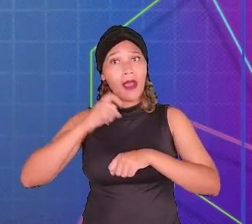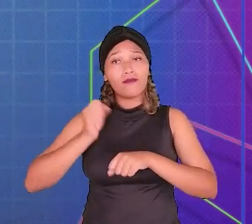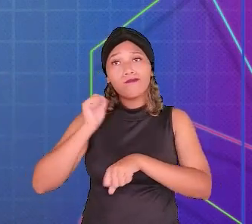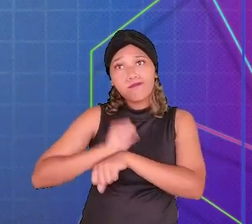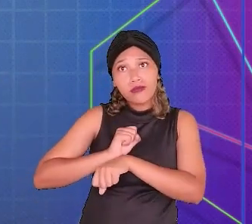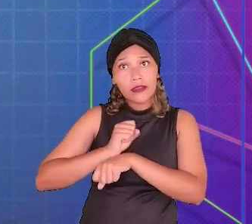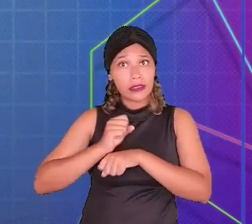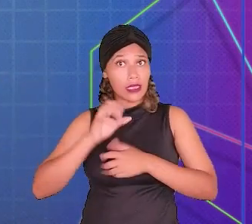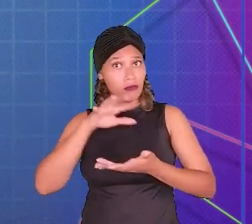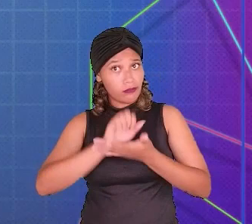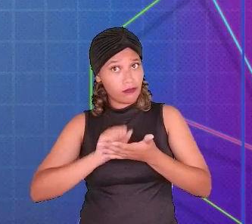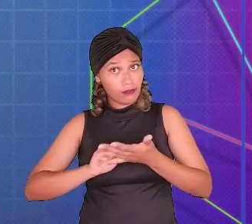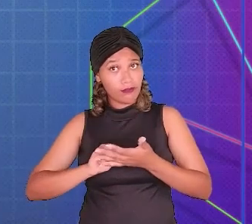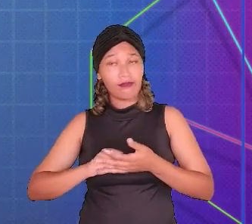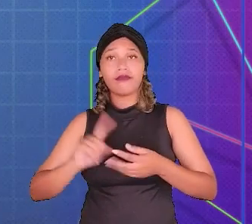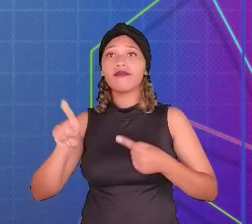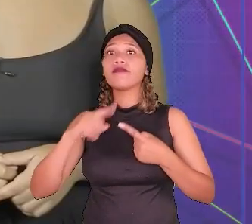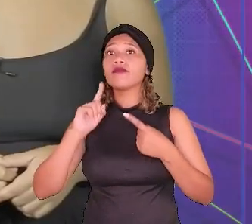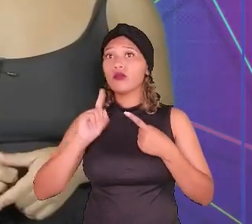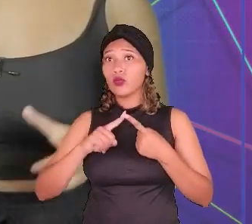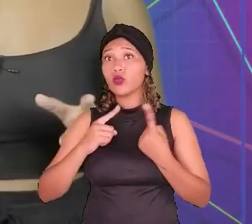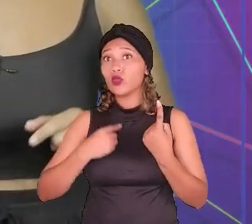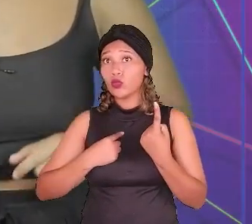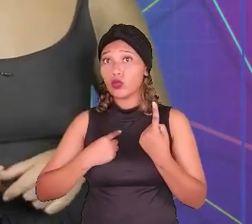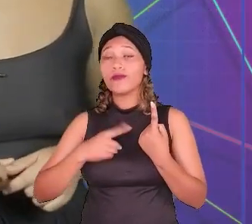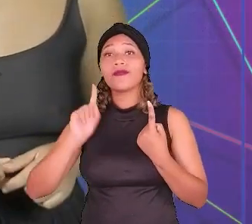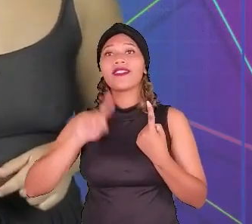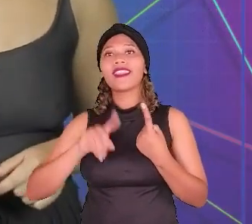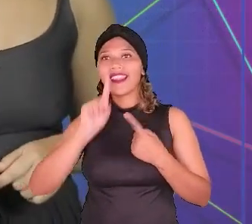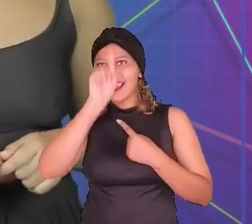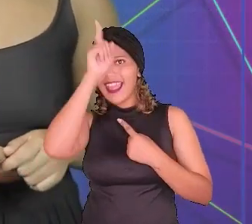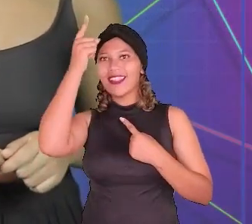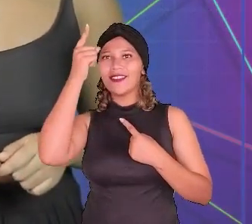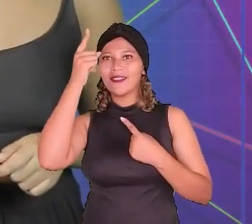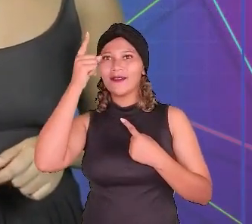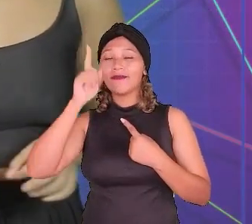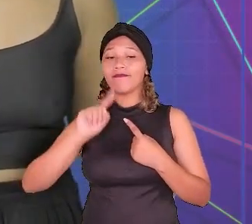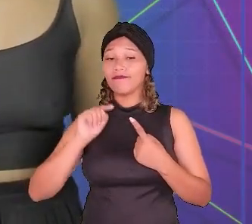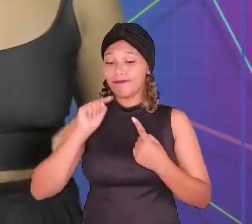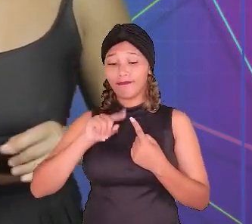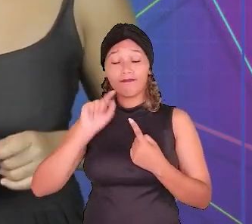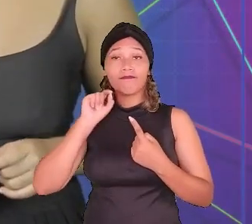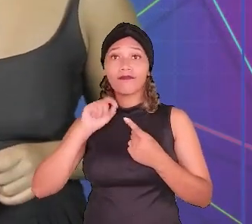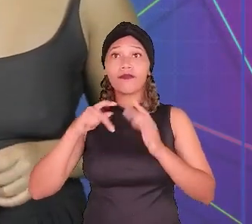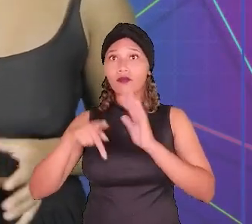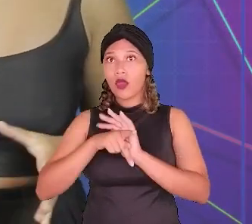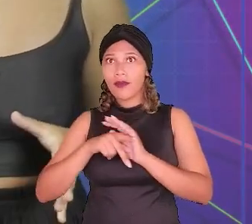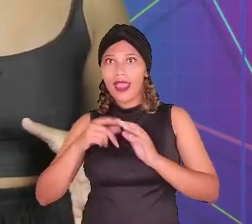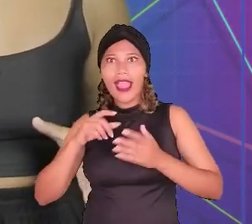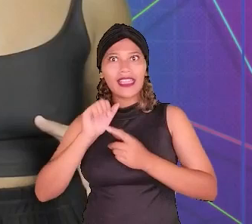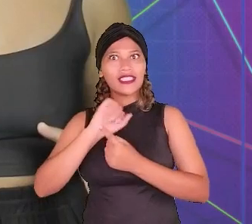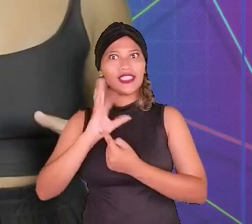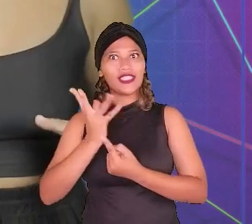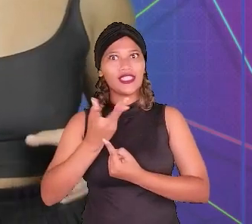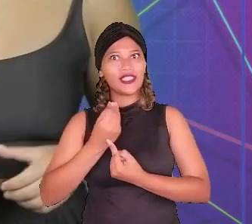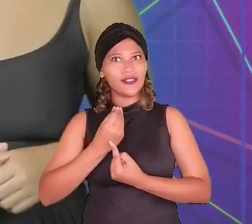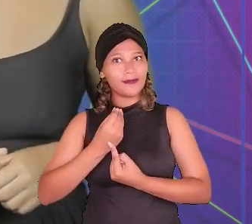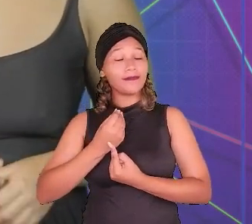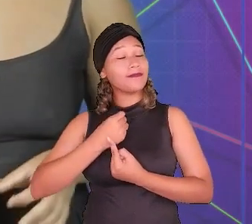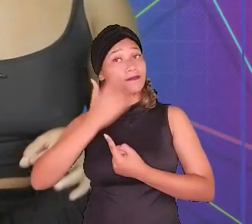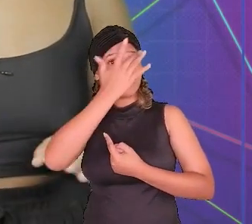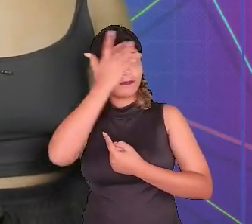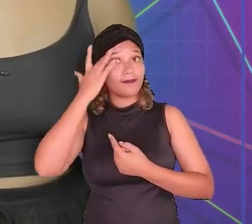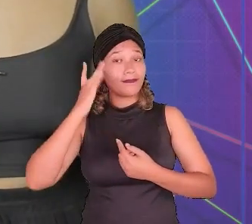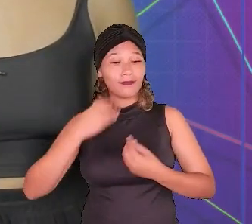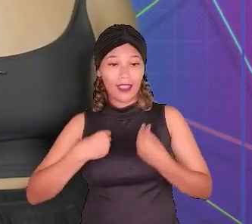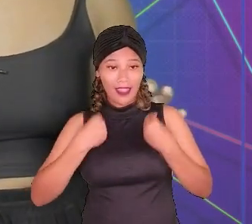anotar. Os arquétipos são os seguintes. Número 1. O criador. O criador é o arquétipo do artista e do inventor.